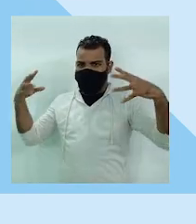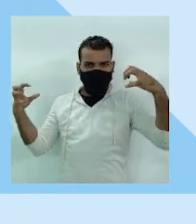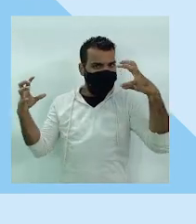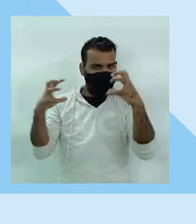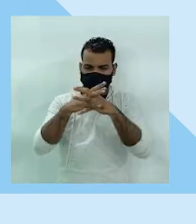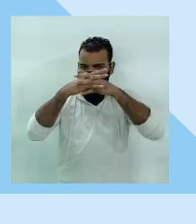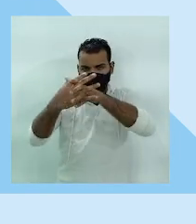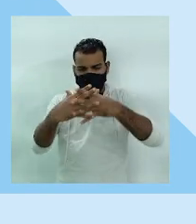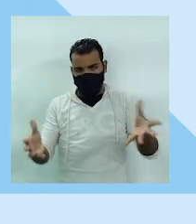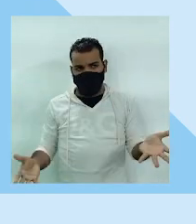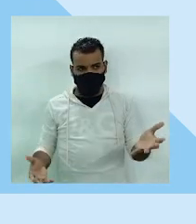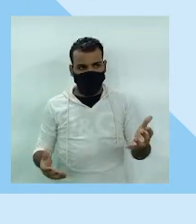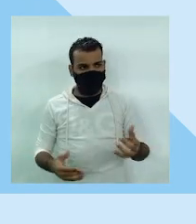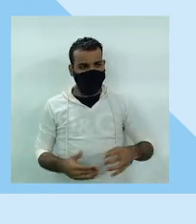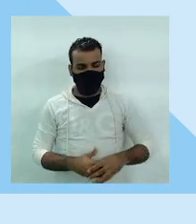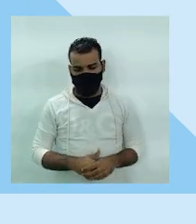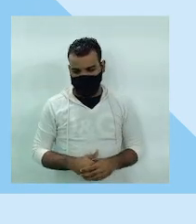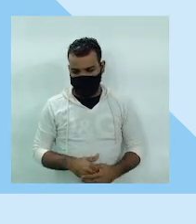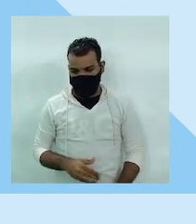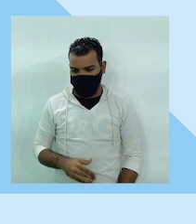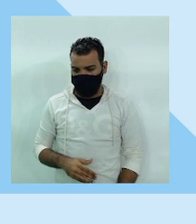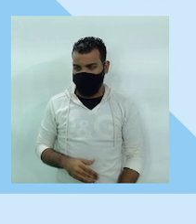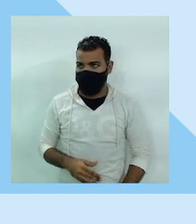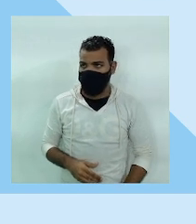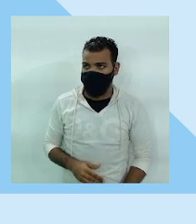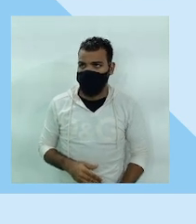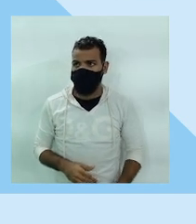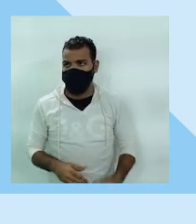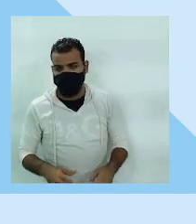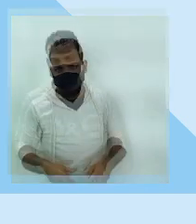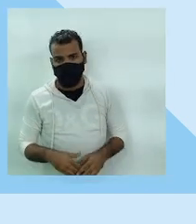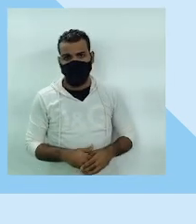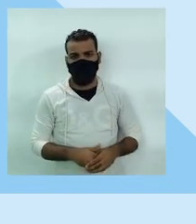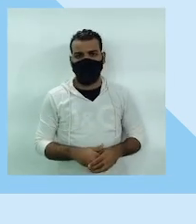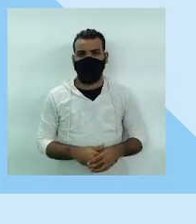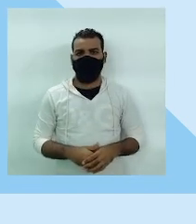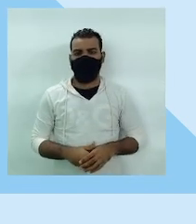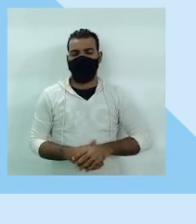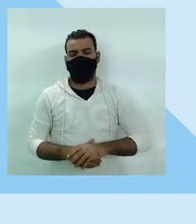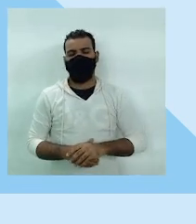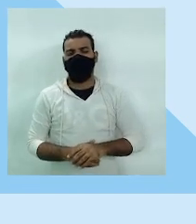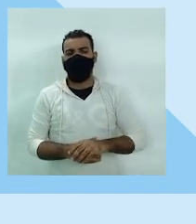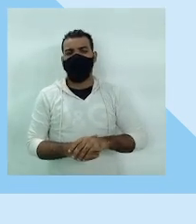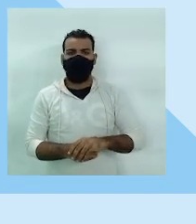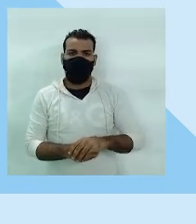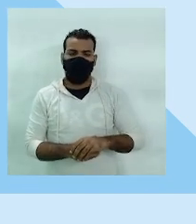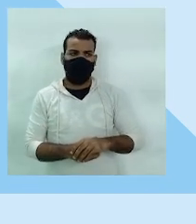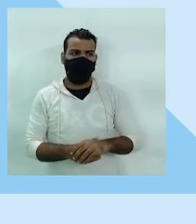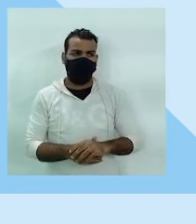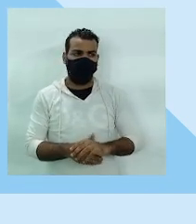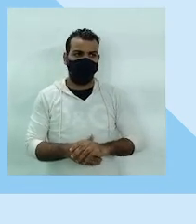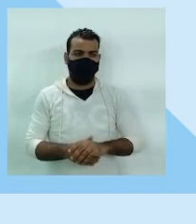com os europeus, né? Bem como o suicídio quando preso.